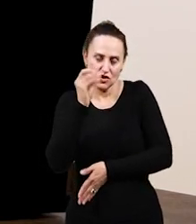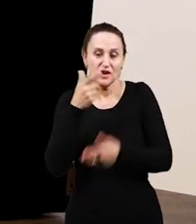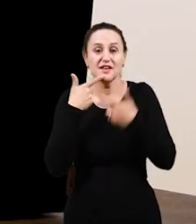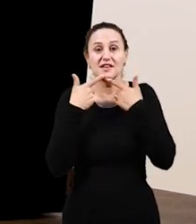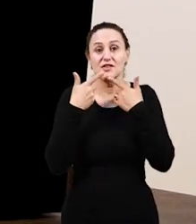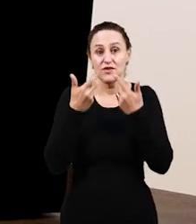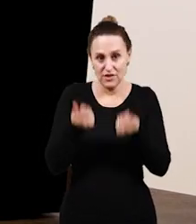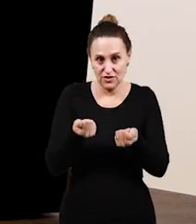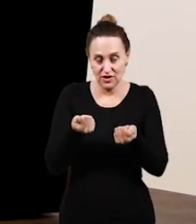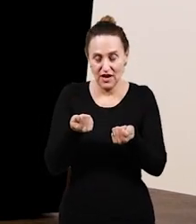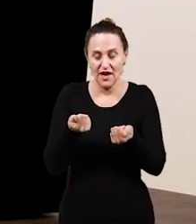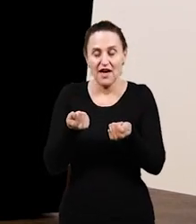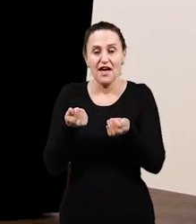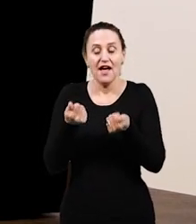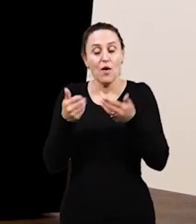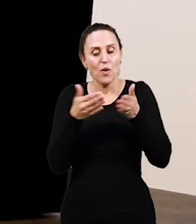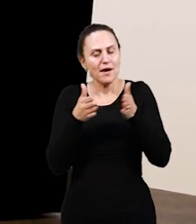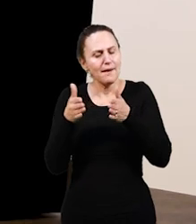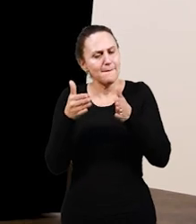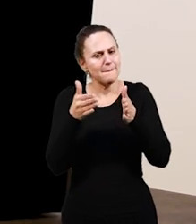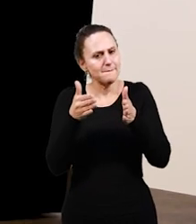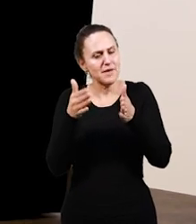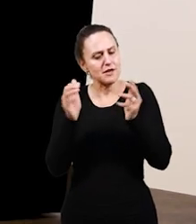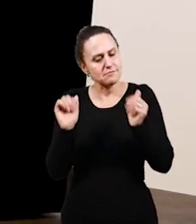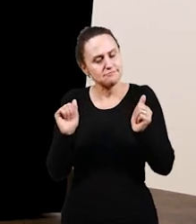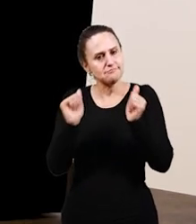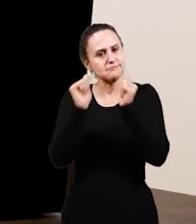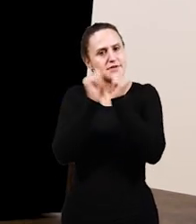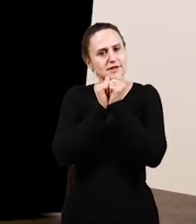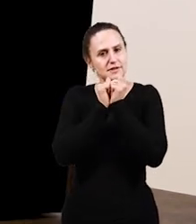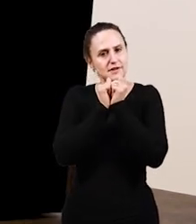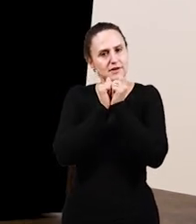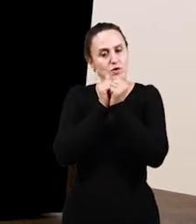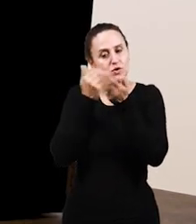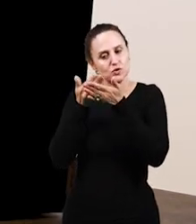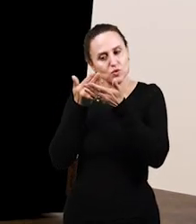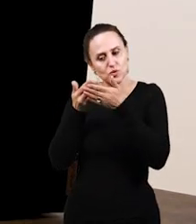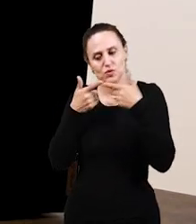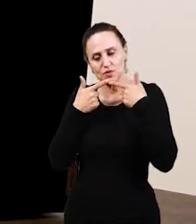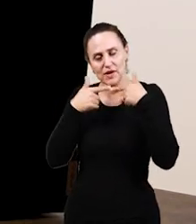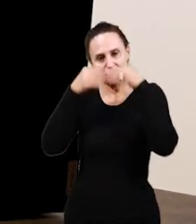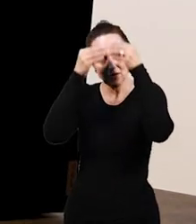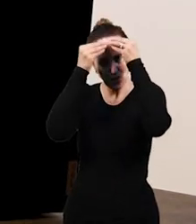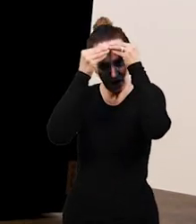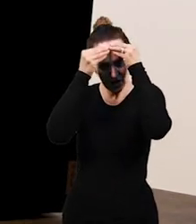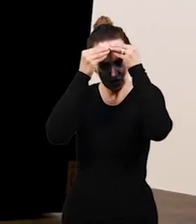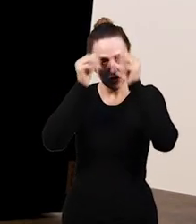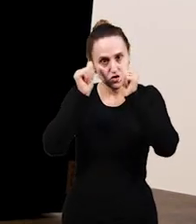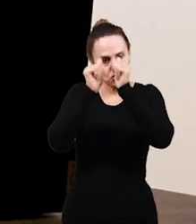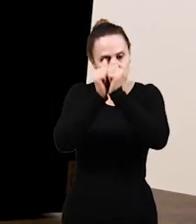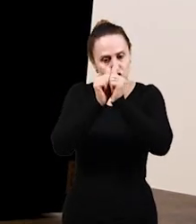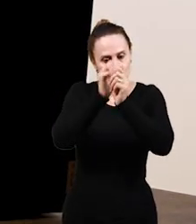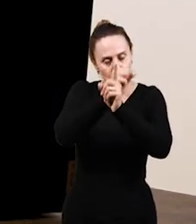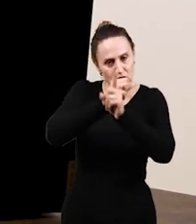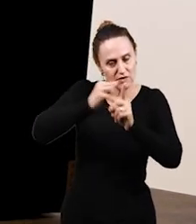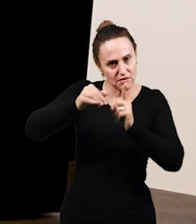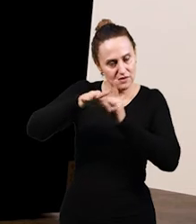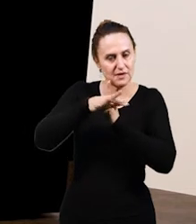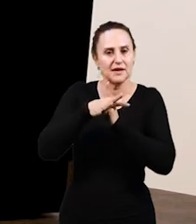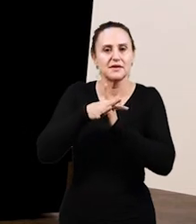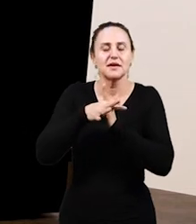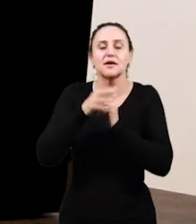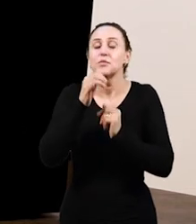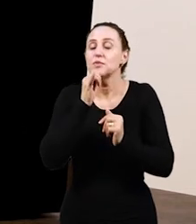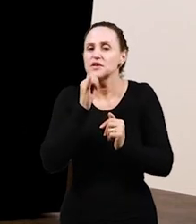teoria que a Lia a o estudo da linguagem a sociedade né então esses autores como